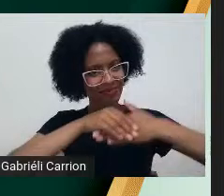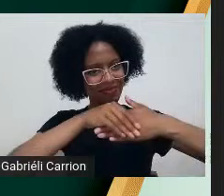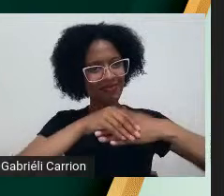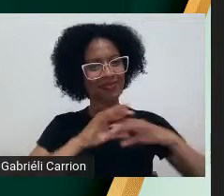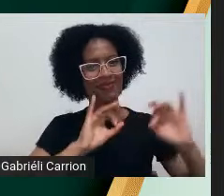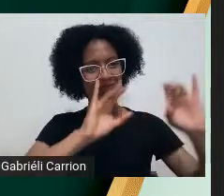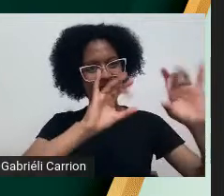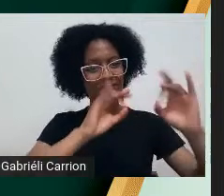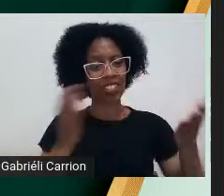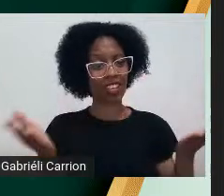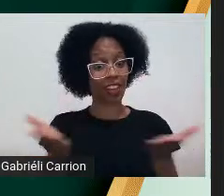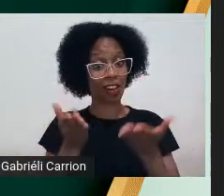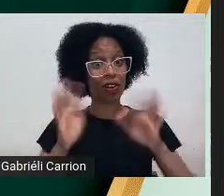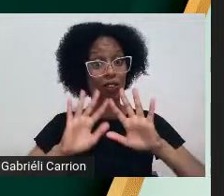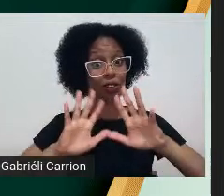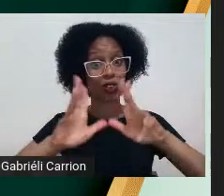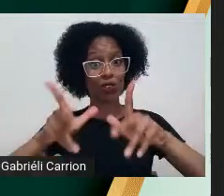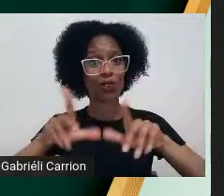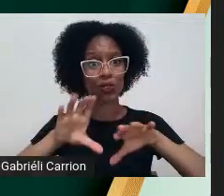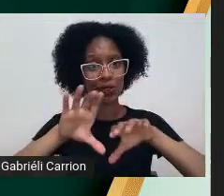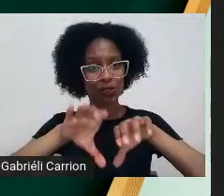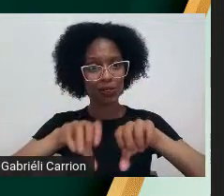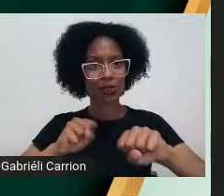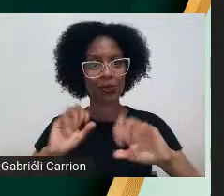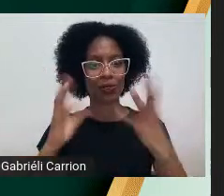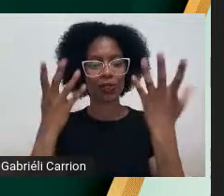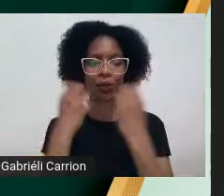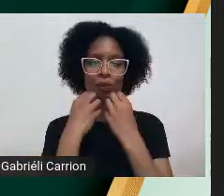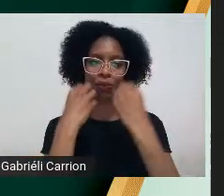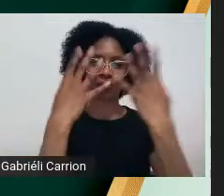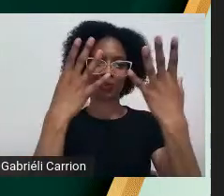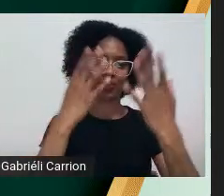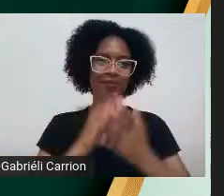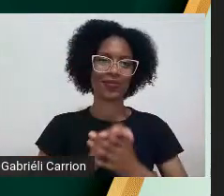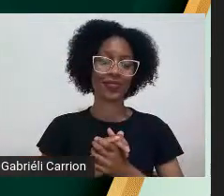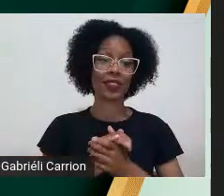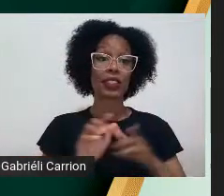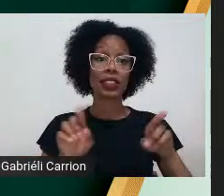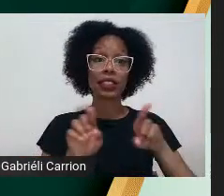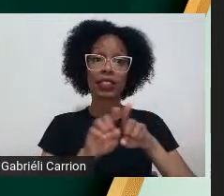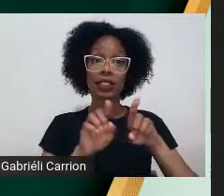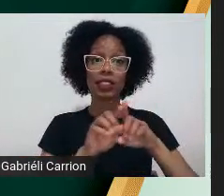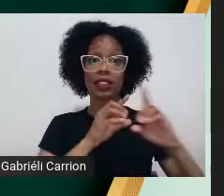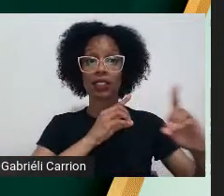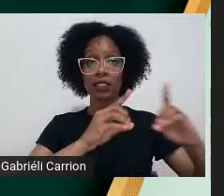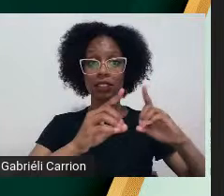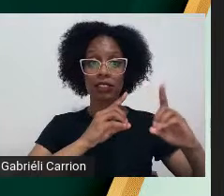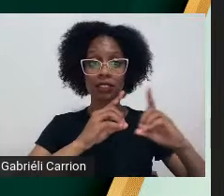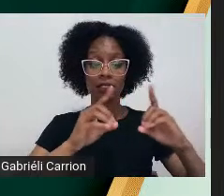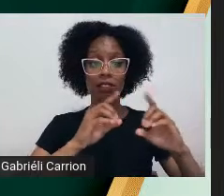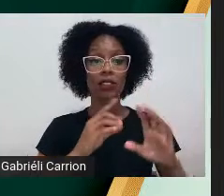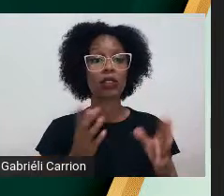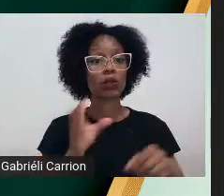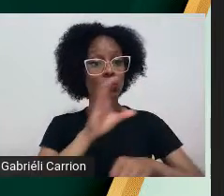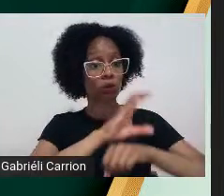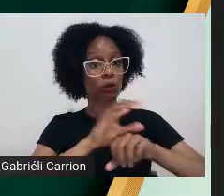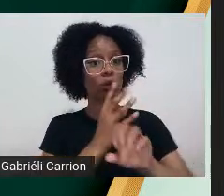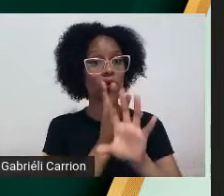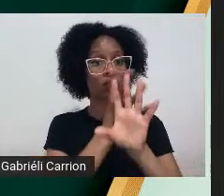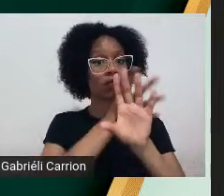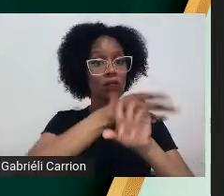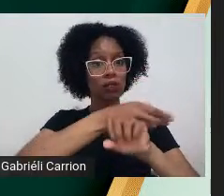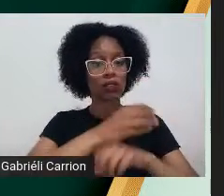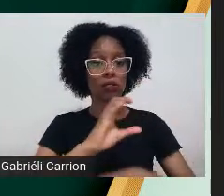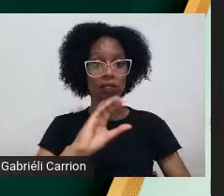e que tenhamos todos uma boa cerimônia. Coordenadora do curso de Interdisciplinar em Ciência e